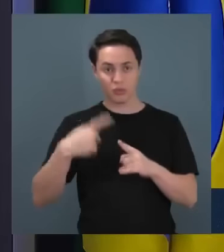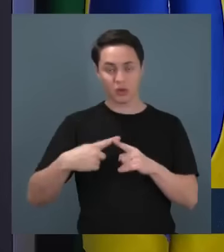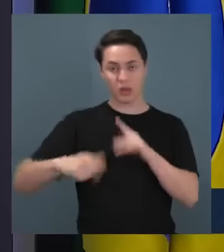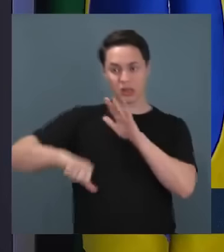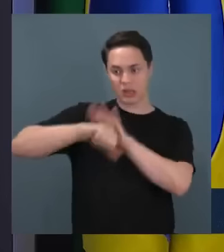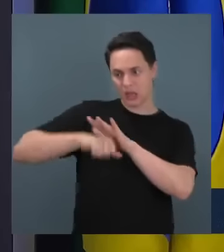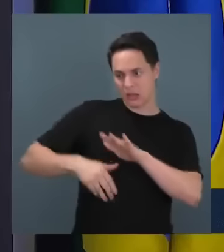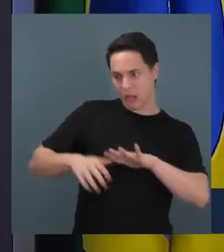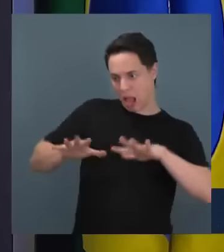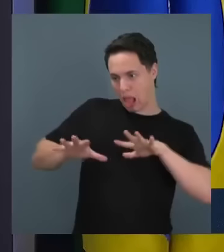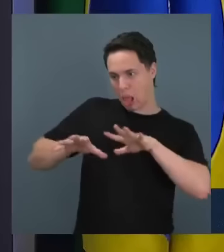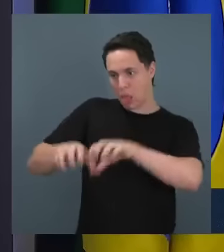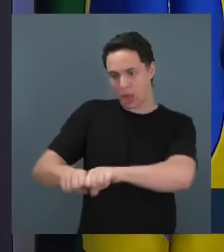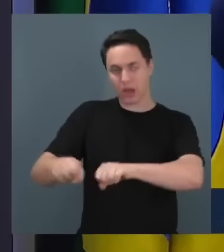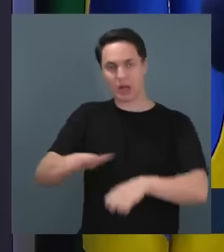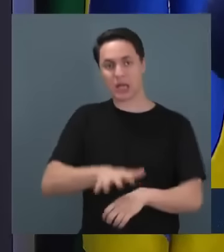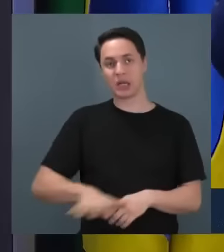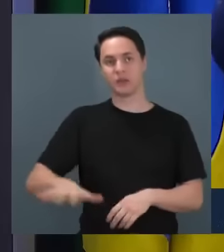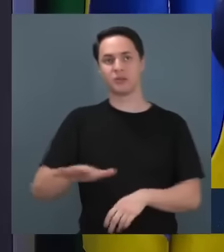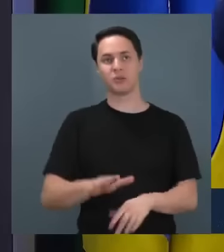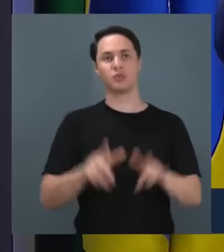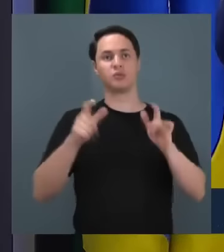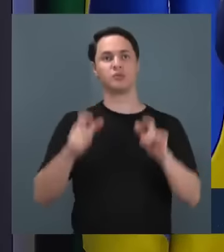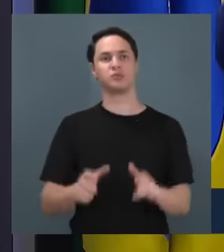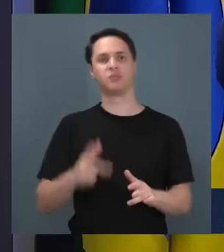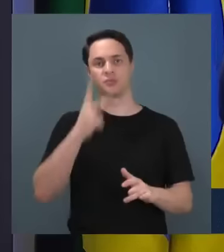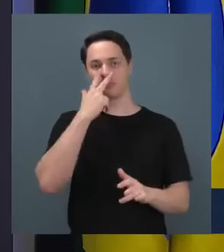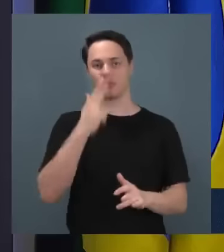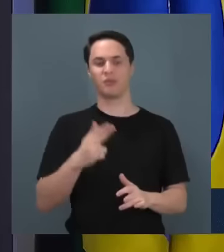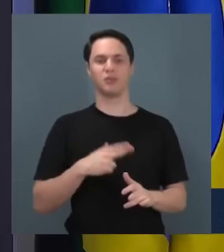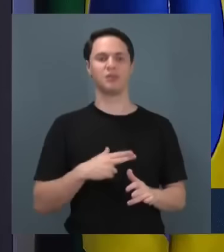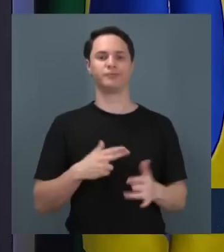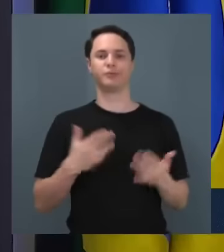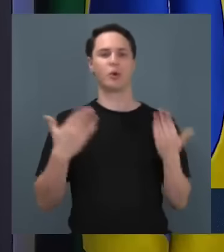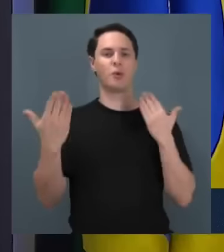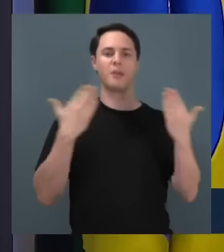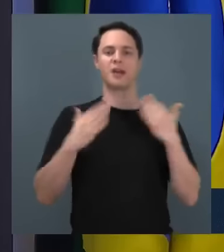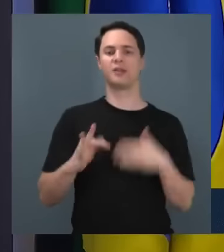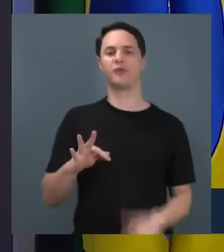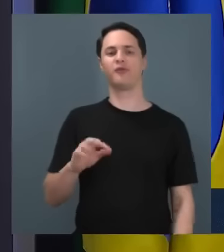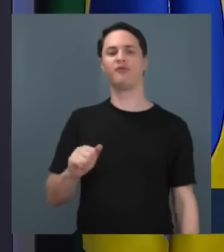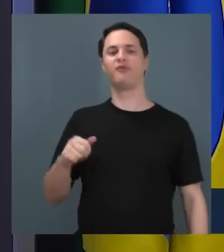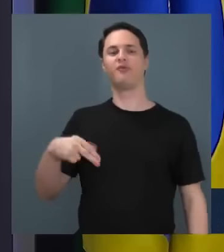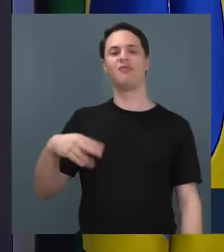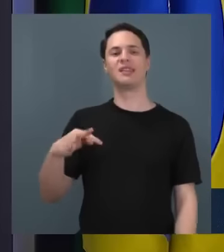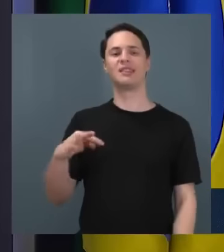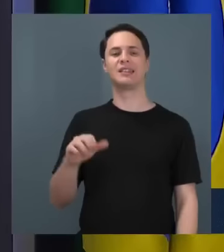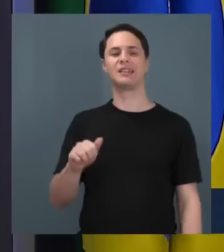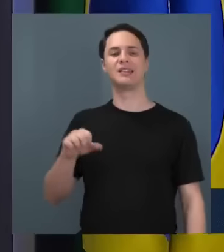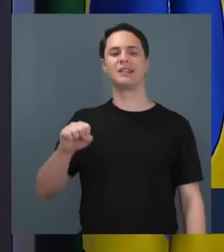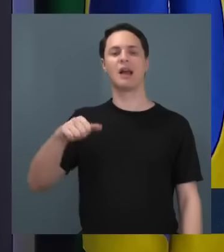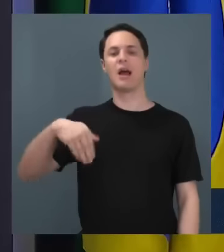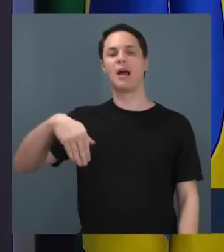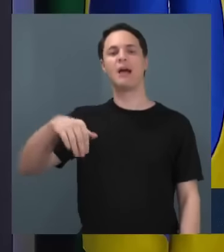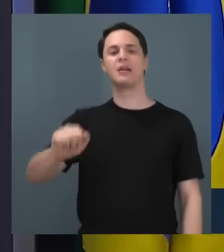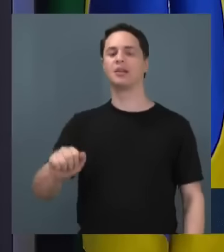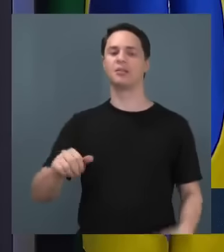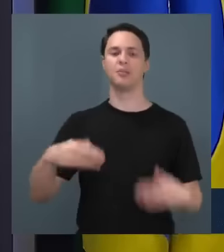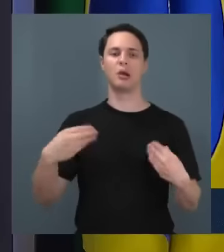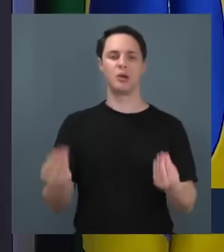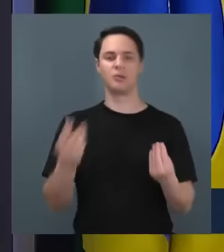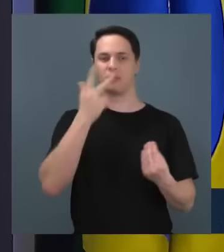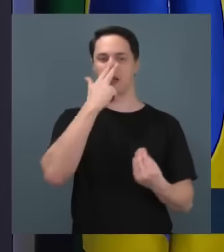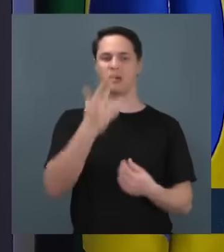que se tornaram verdadeiros fantasmas urbanos, onde apenas cães soltos e